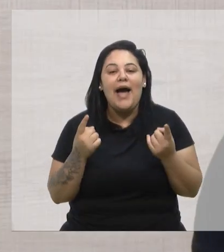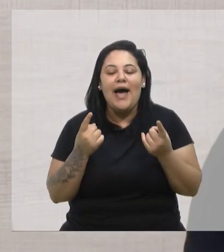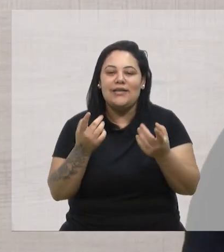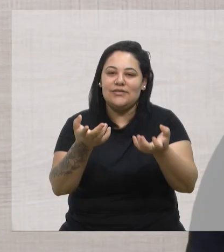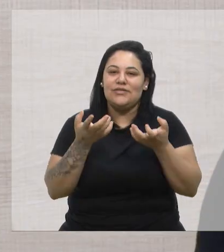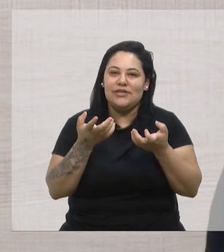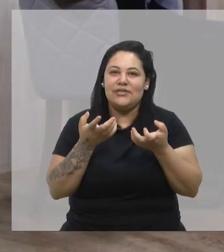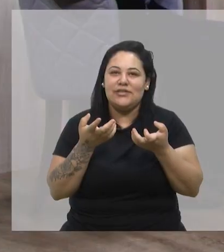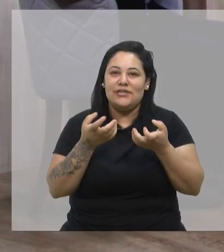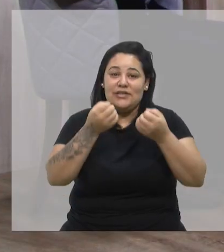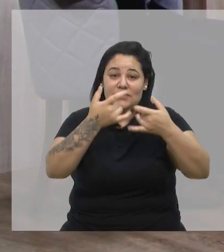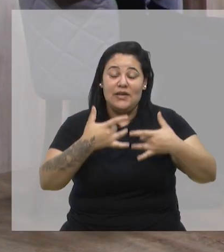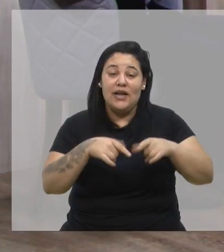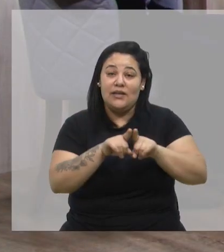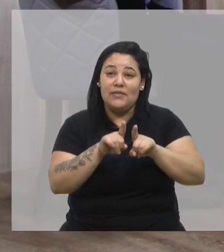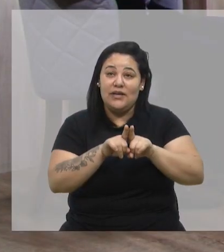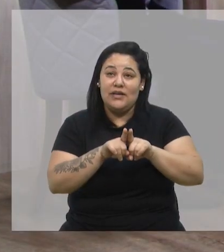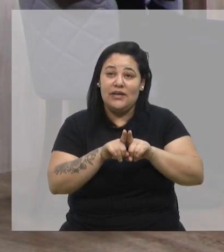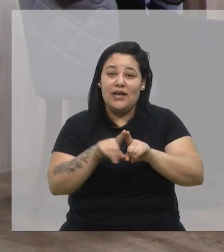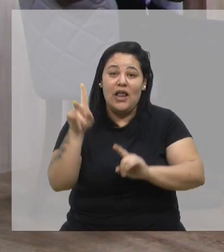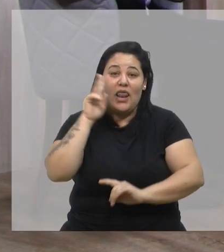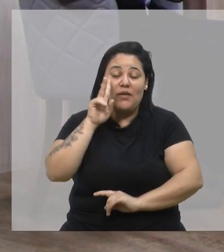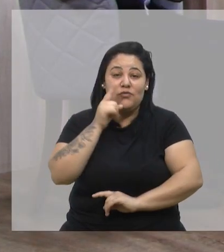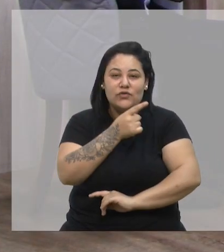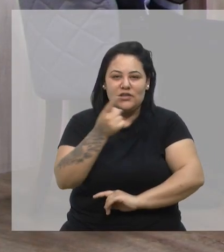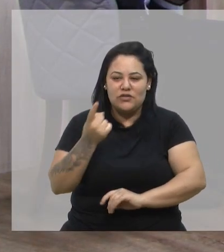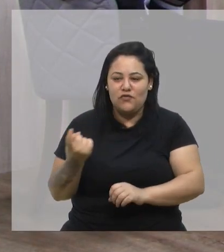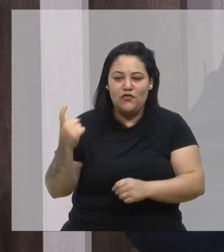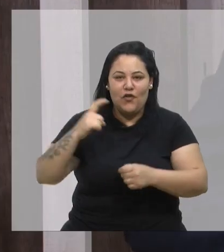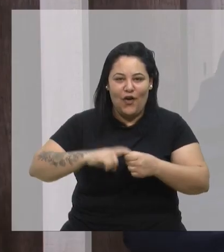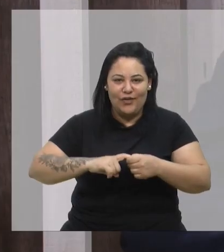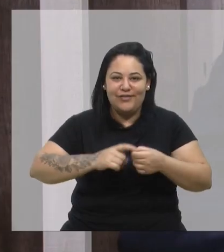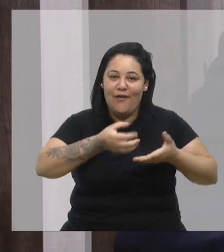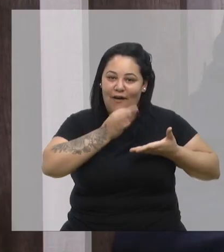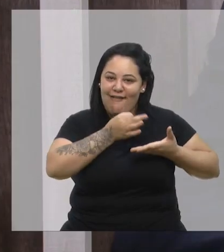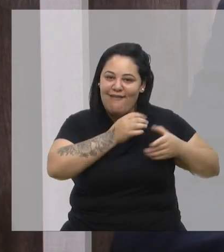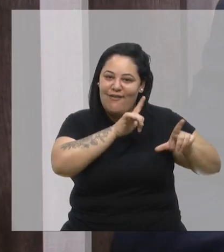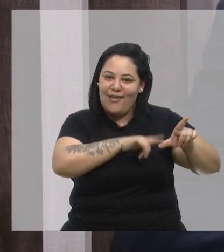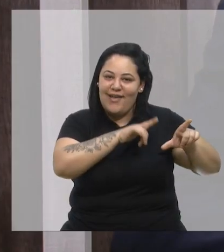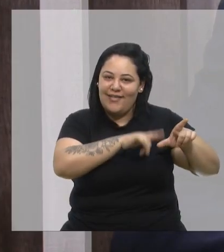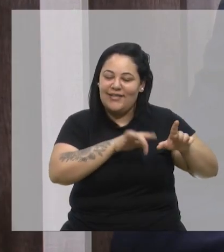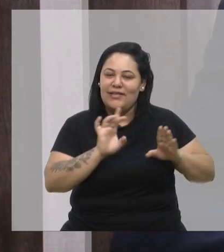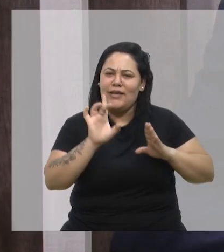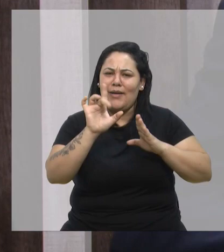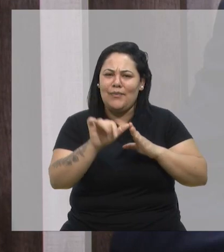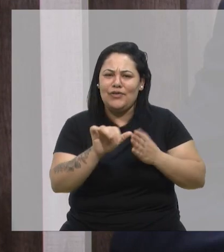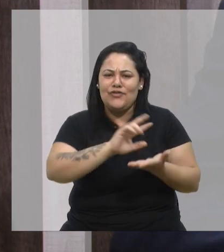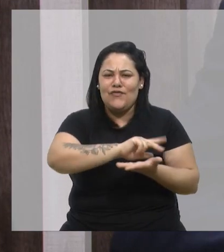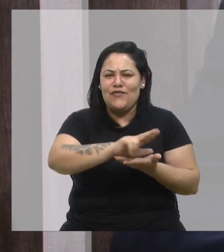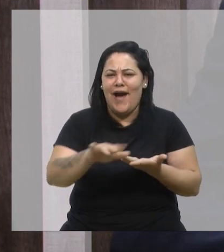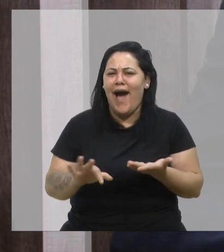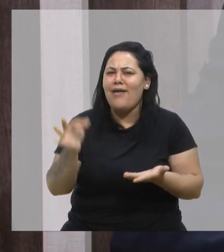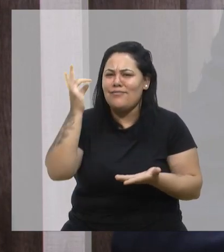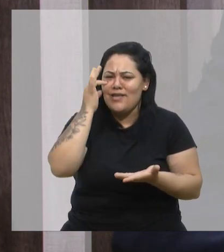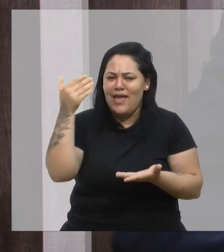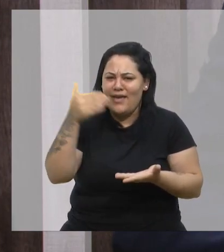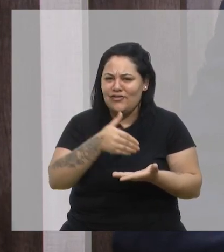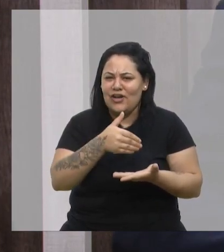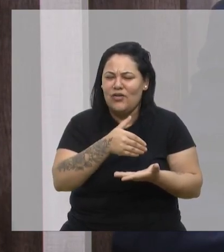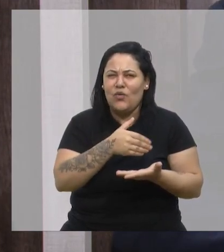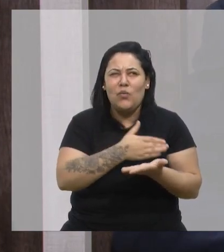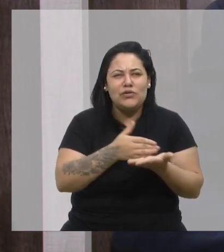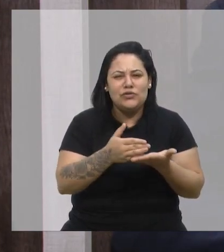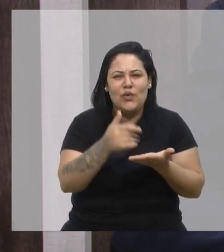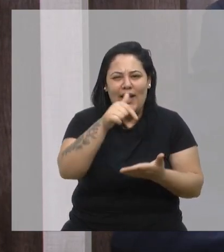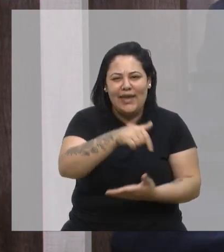Exatamente. Mas enfim, gostaria de situar aqui ao mesmo tempo também que lembro, vocês retornam aqui ao Café com Letras já depois de muitas presenças,